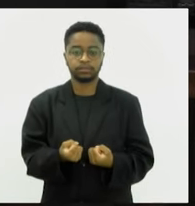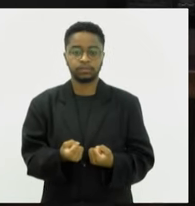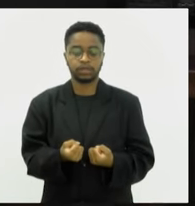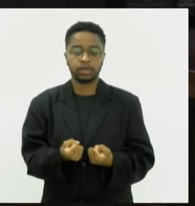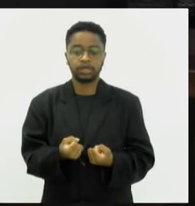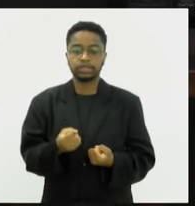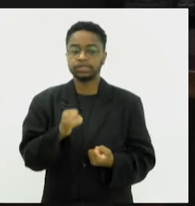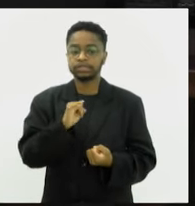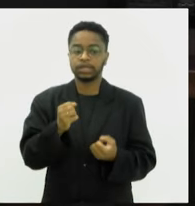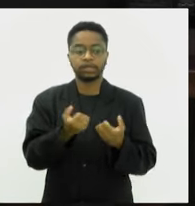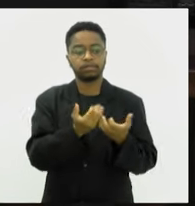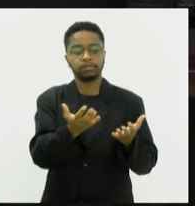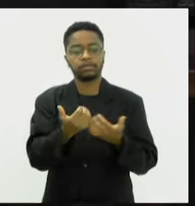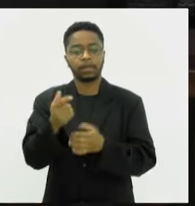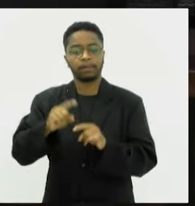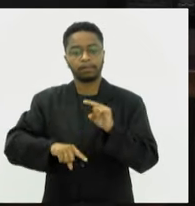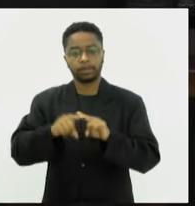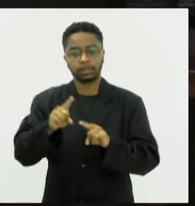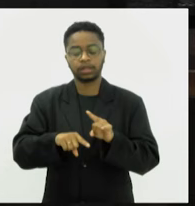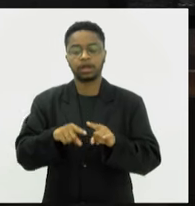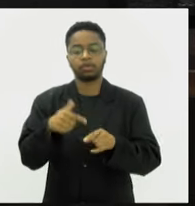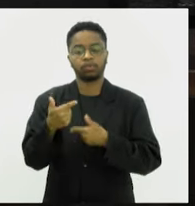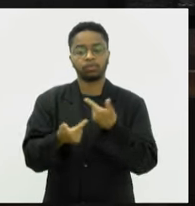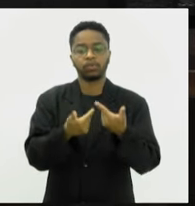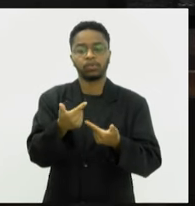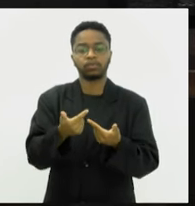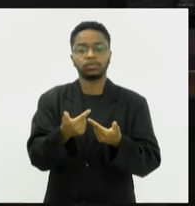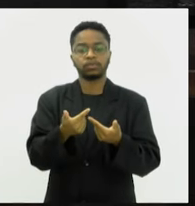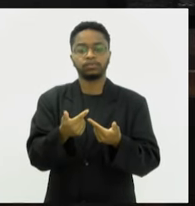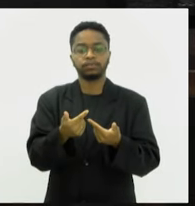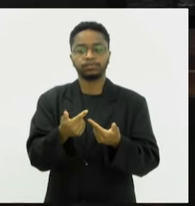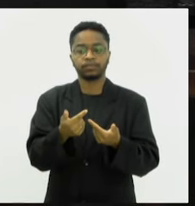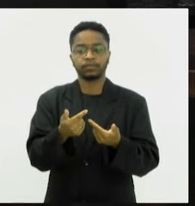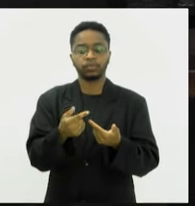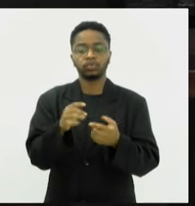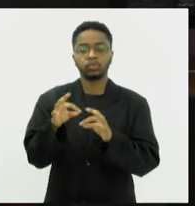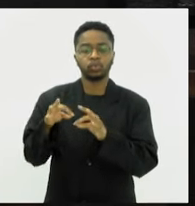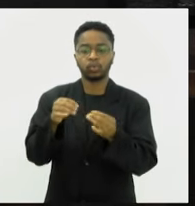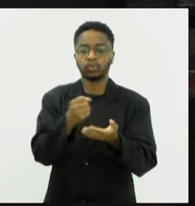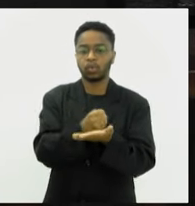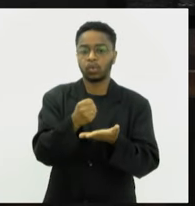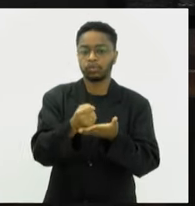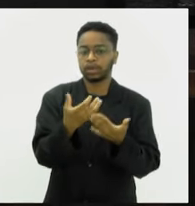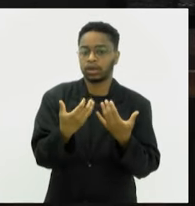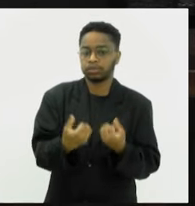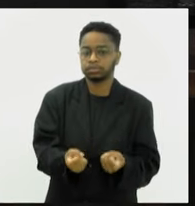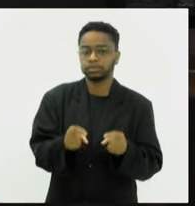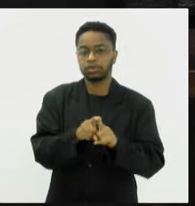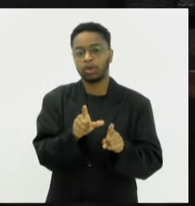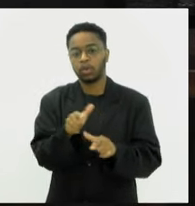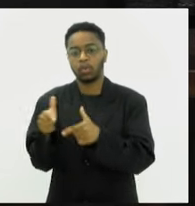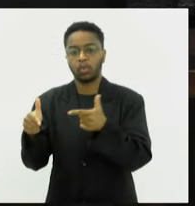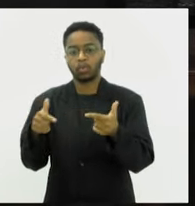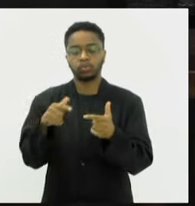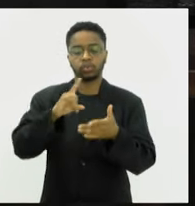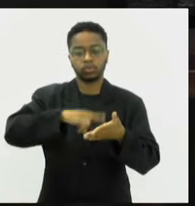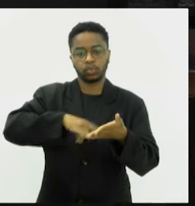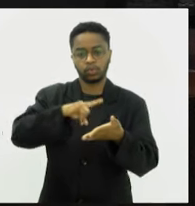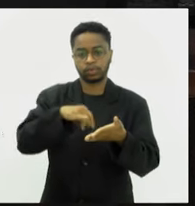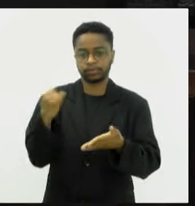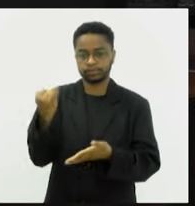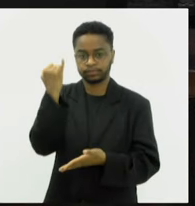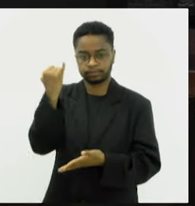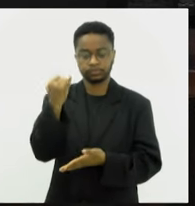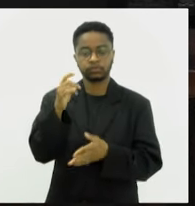produtos ou serviços e das instituições financeiras, a pedido, os contratos de adesão e demais documentos essenciais para a relação